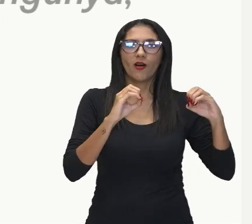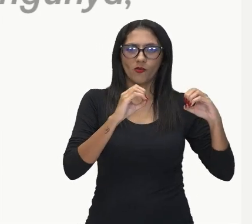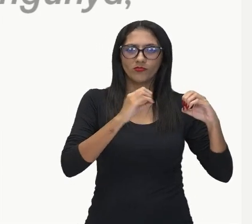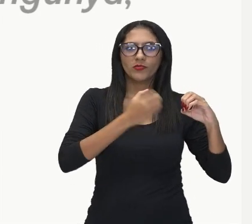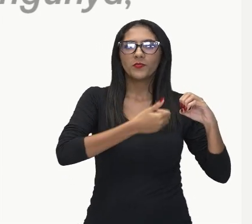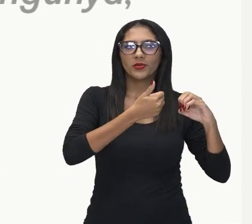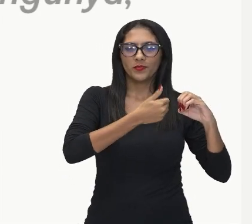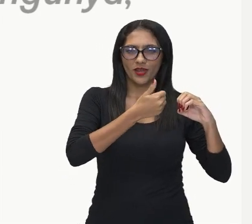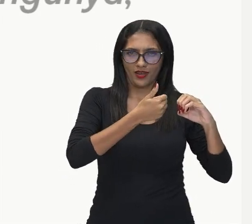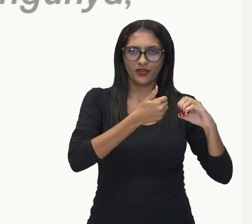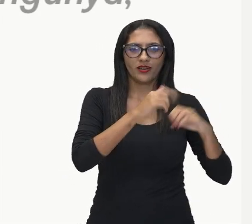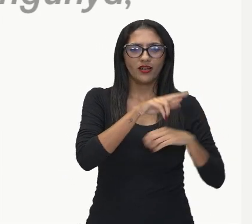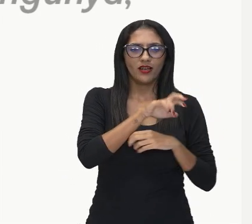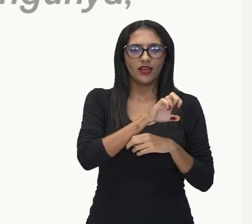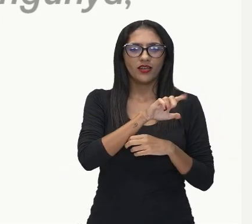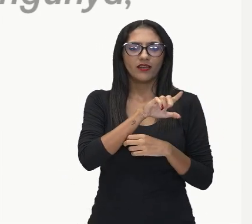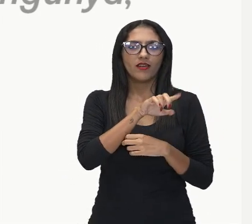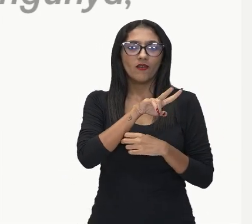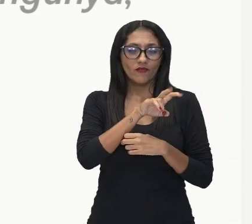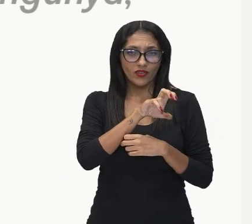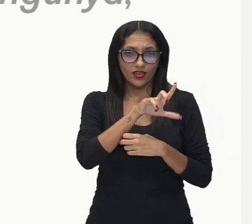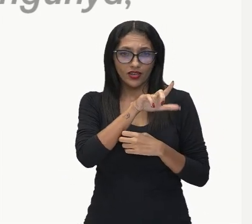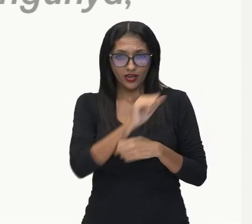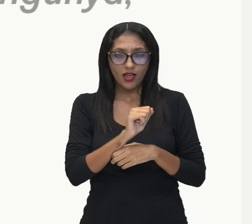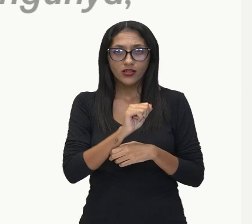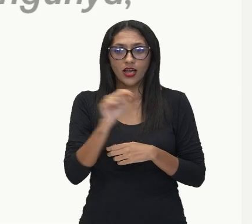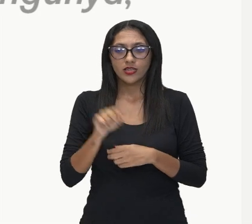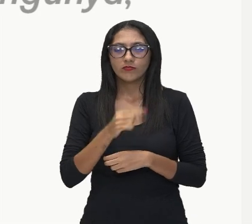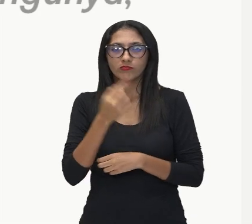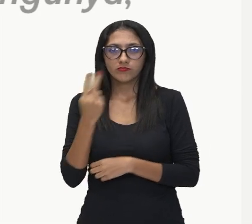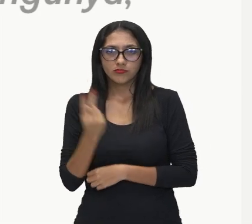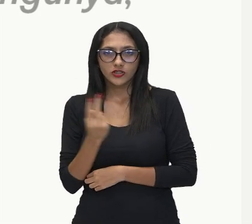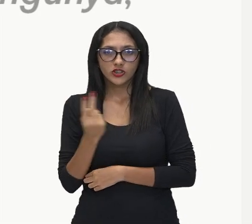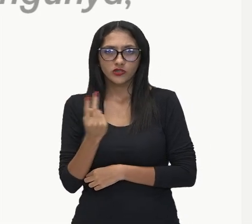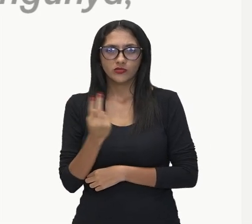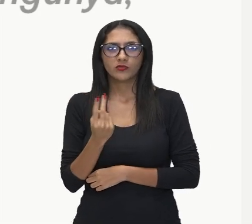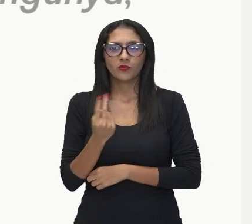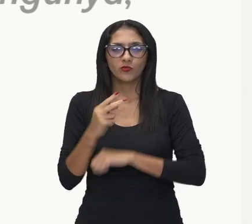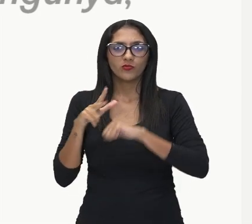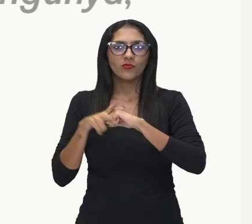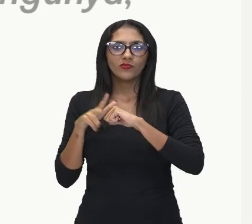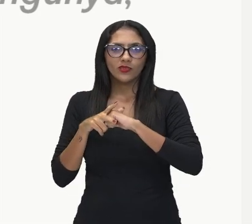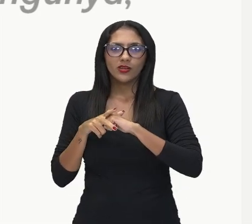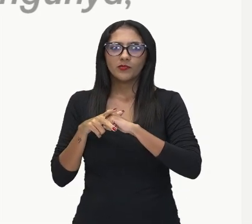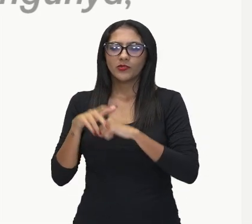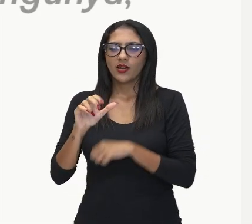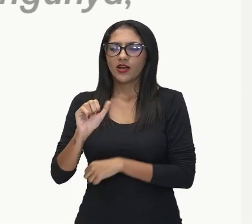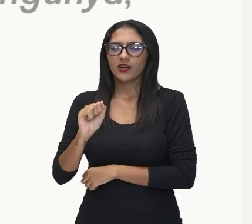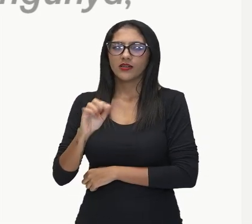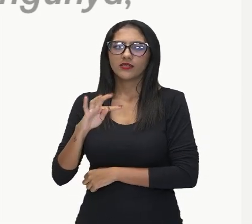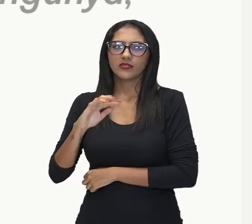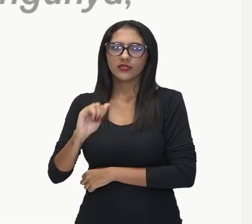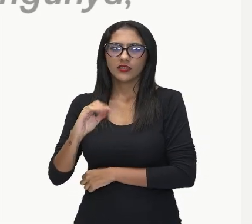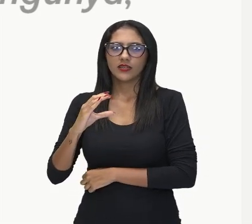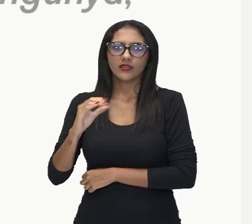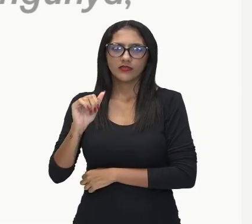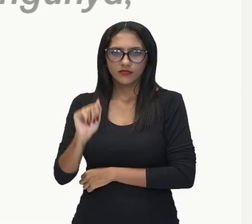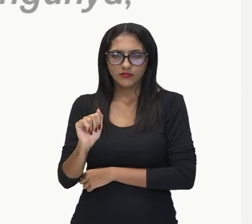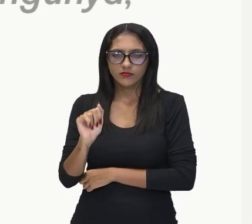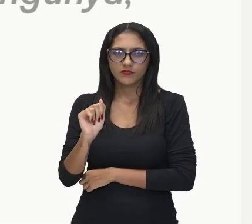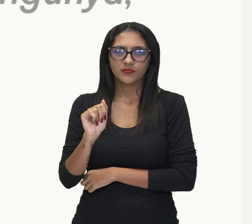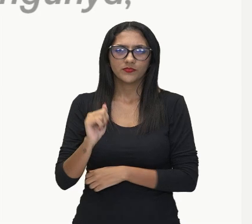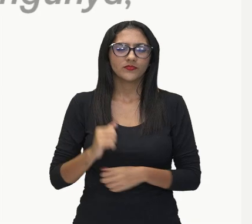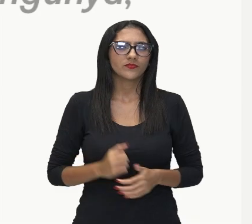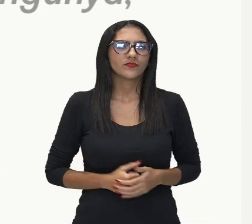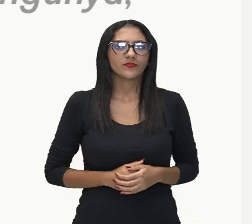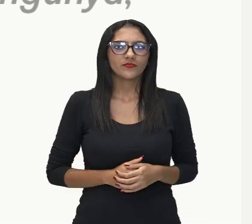com o verbo revelar e a segunda oração aqui com o verbo atacar. Observem